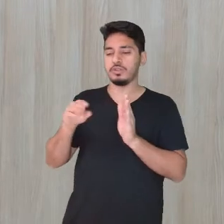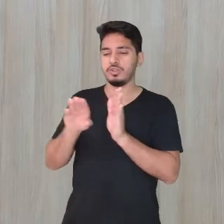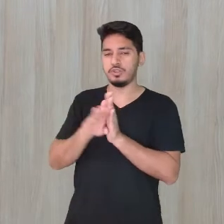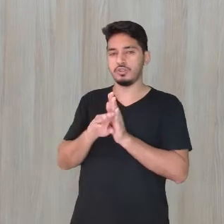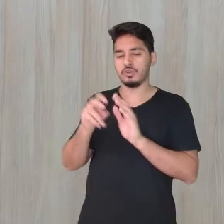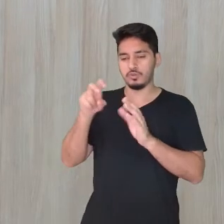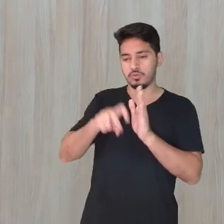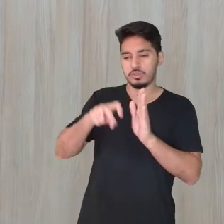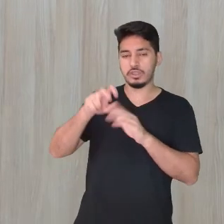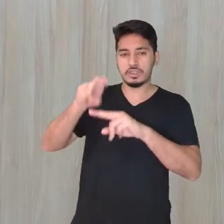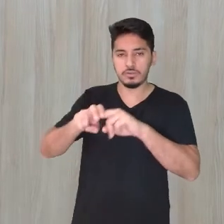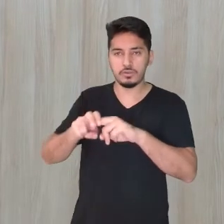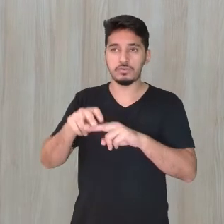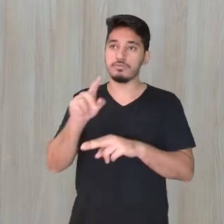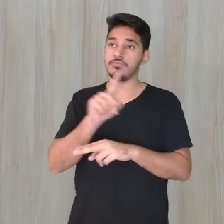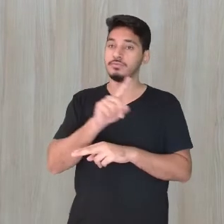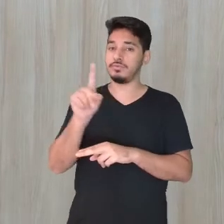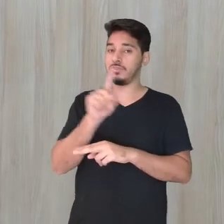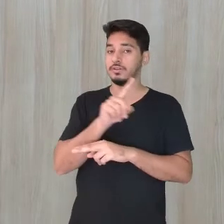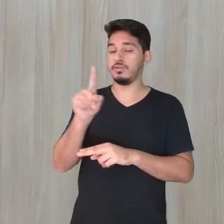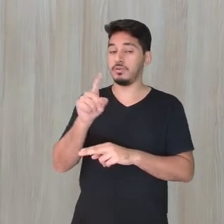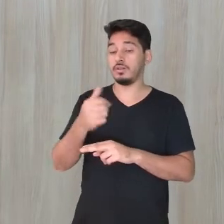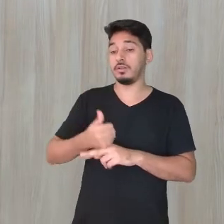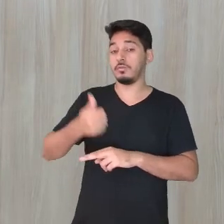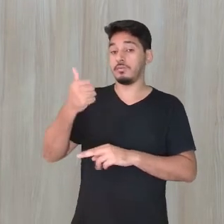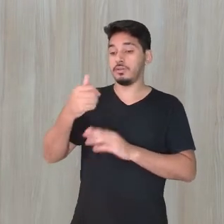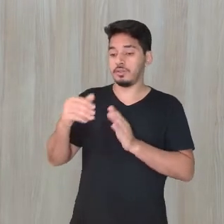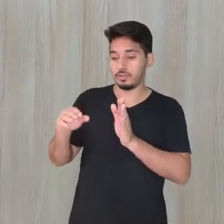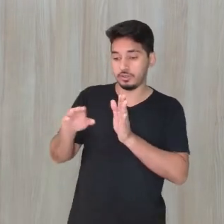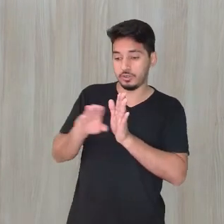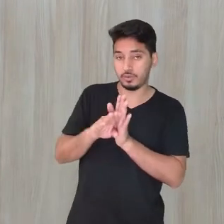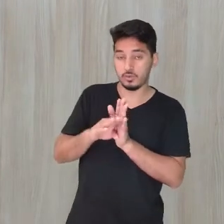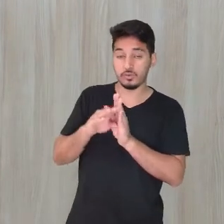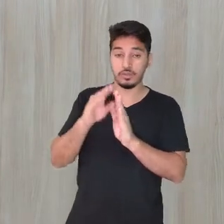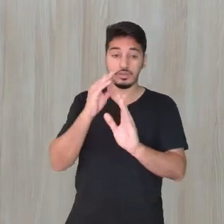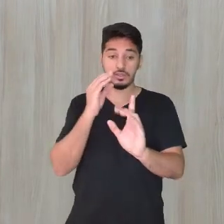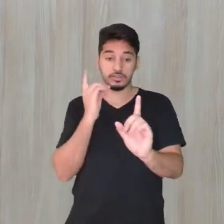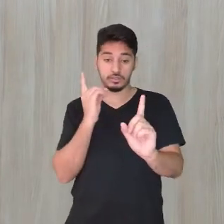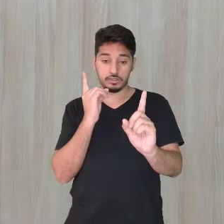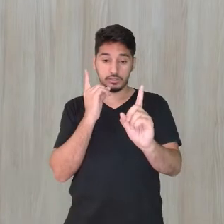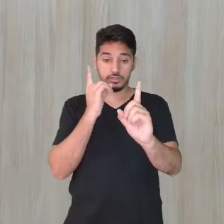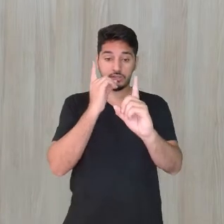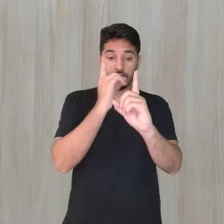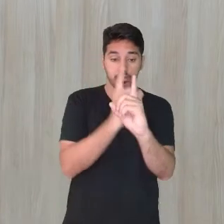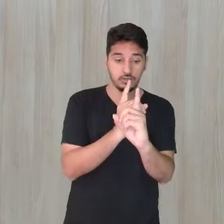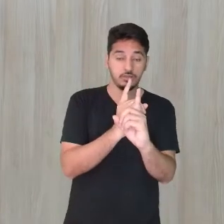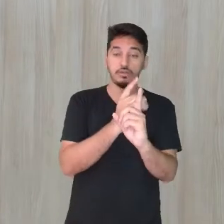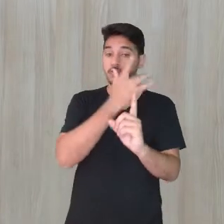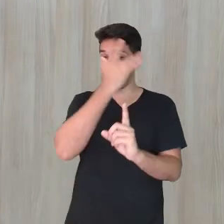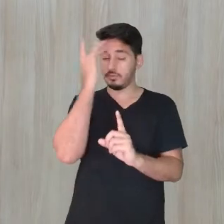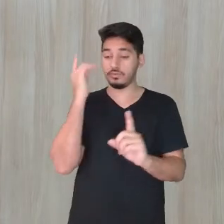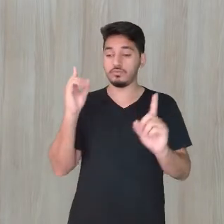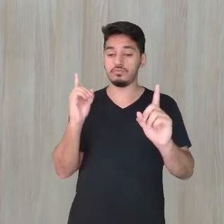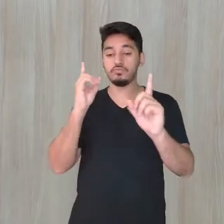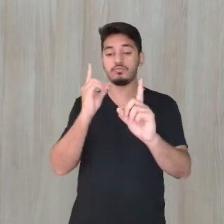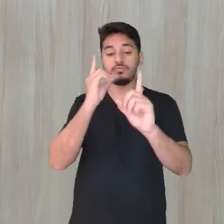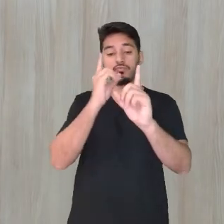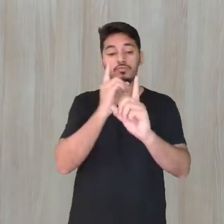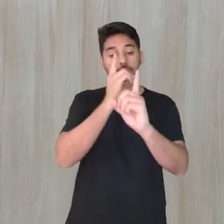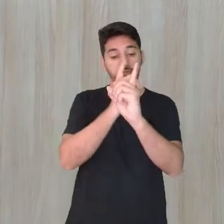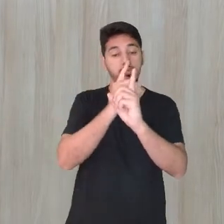sentou? Não. Primeiro, ele chegou, ele encontrou alguém, depois